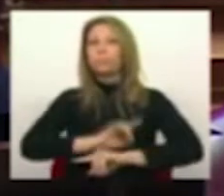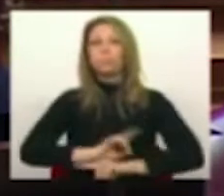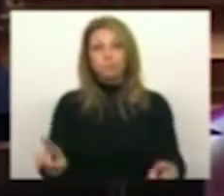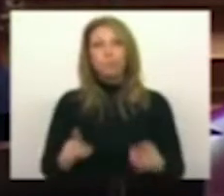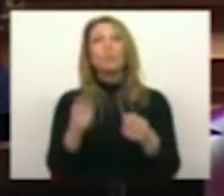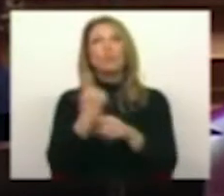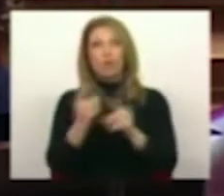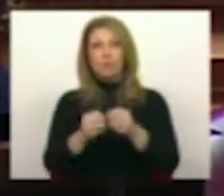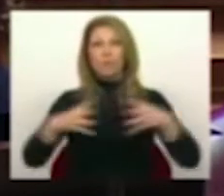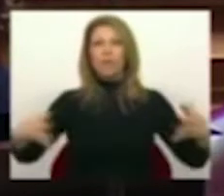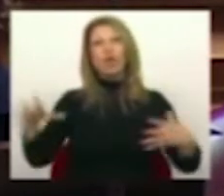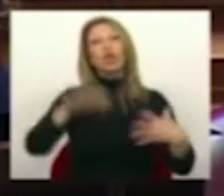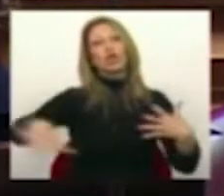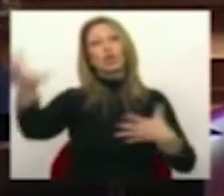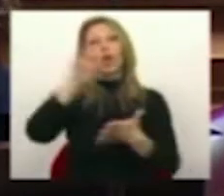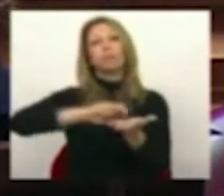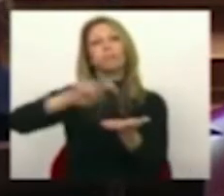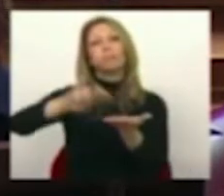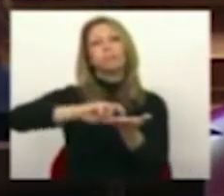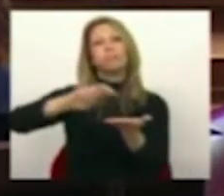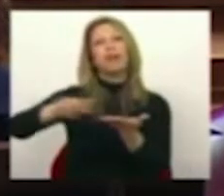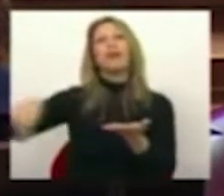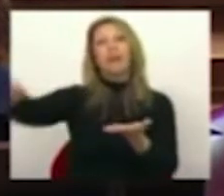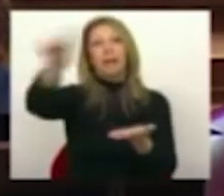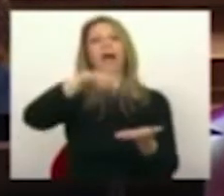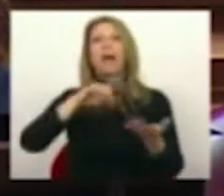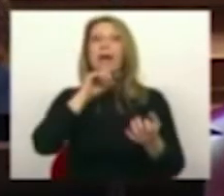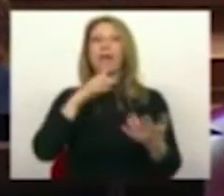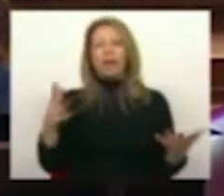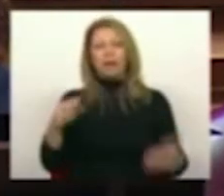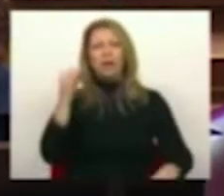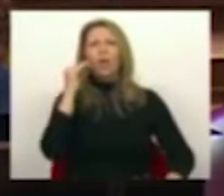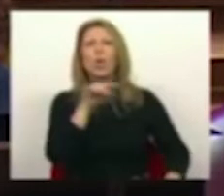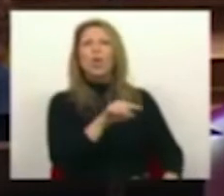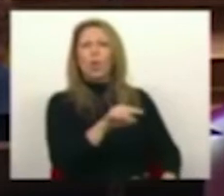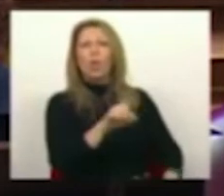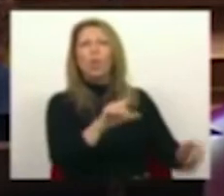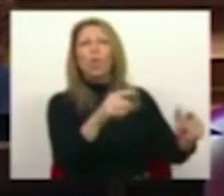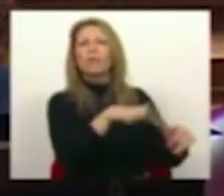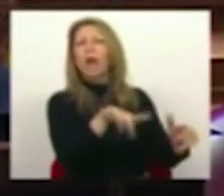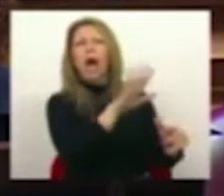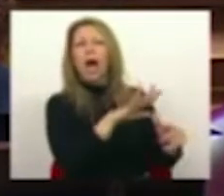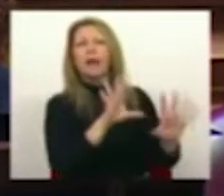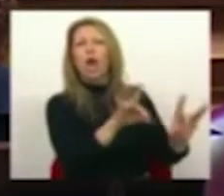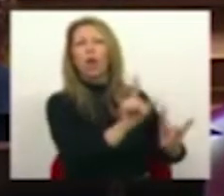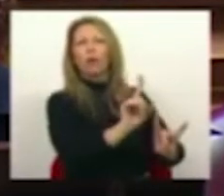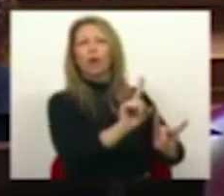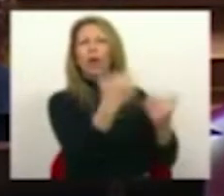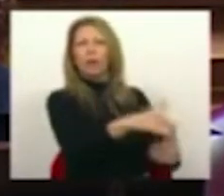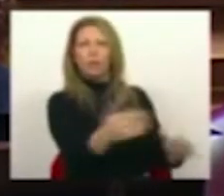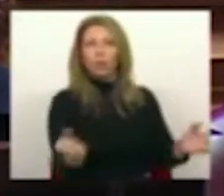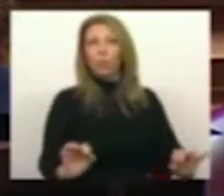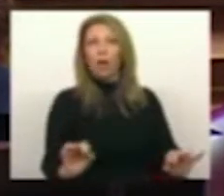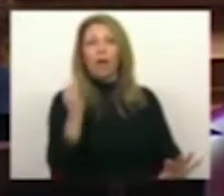se percebe como é que pode tal atividade permanecer intocável, não havendo qualquer restrição. Senhor Primeiro-Ministro, pelos vistos